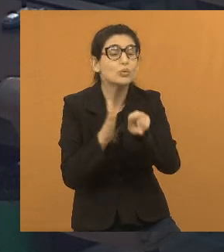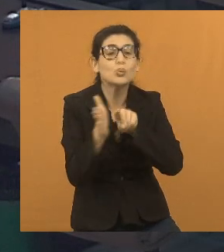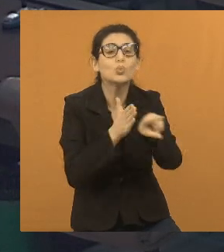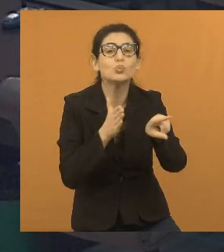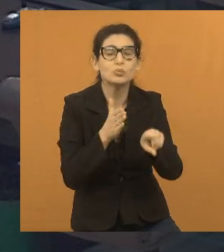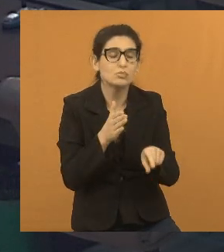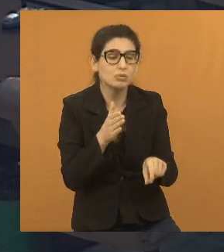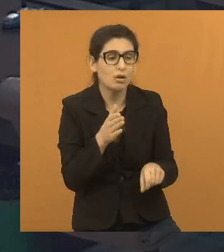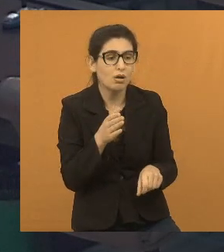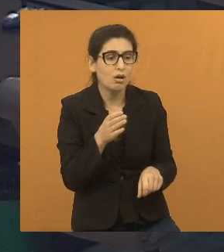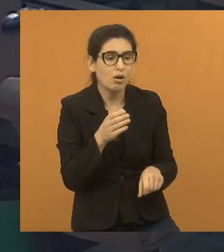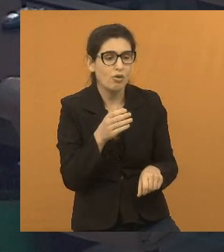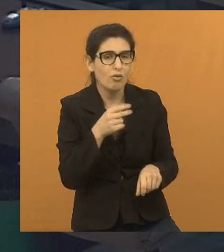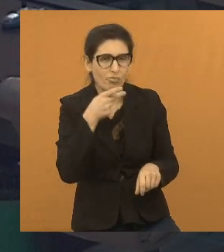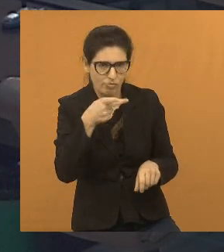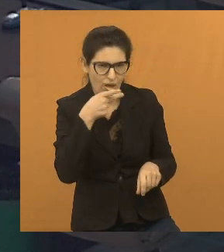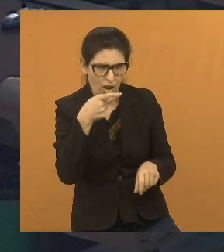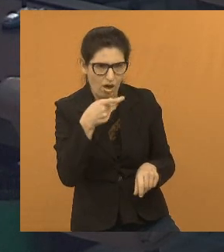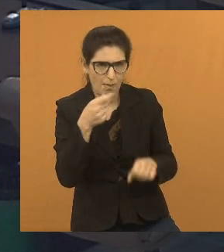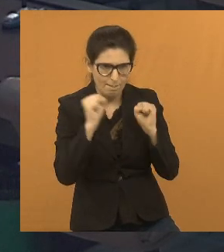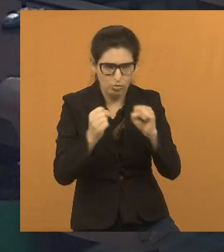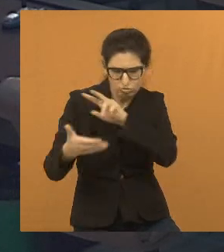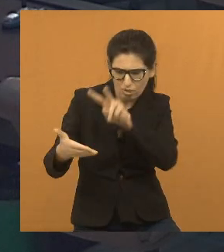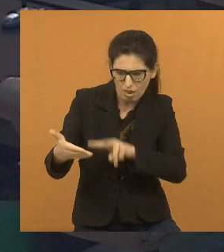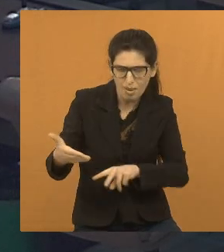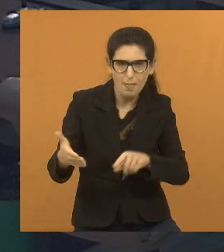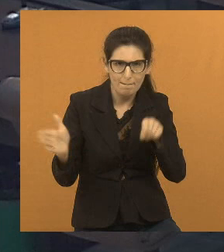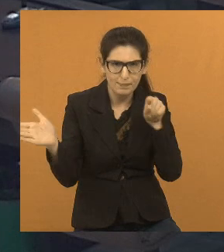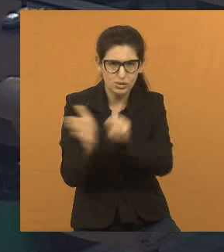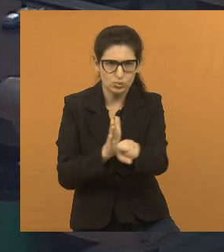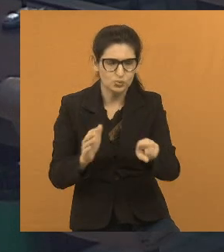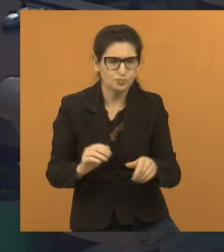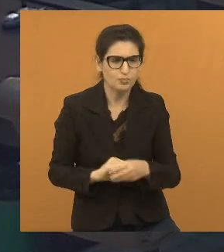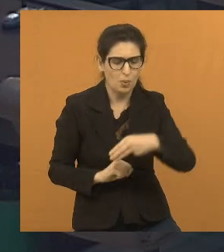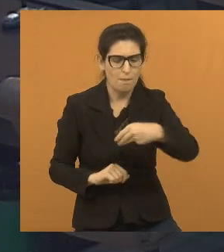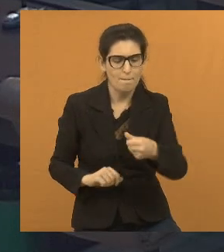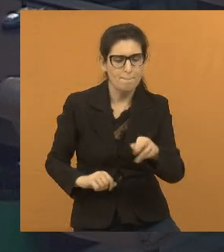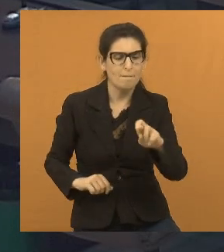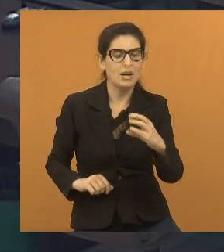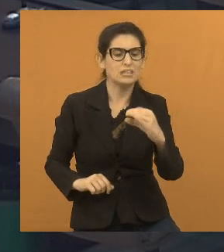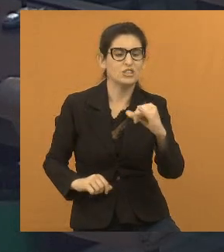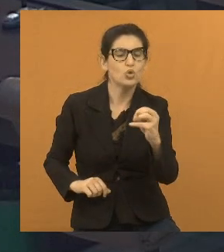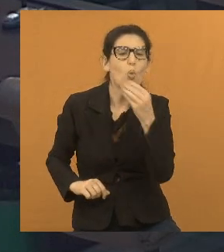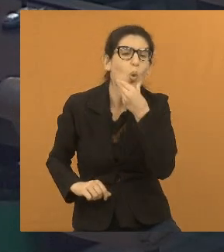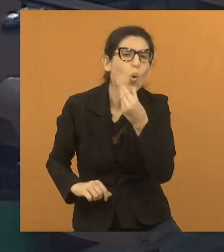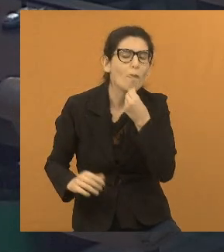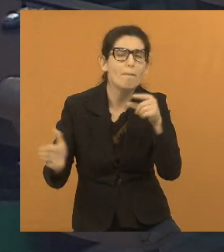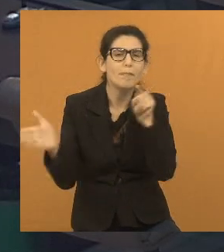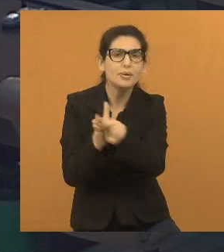da palavra, Márcio? Não? Posso ler a pergunta? O Márcio pergunta o seguinte: